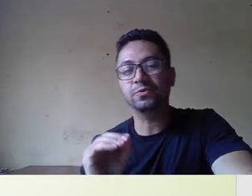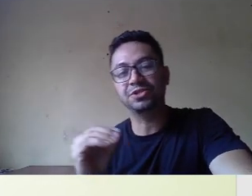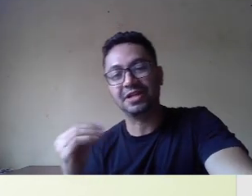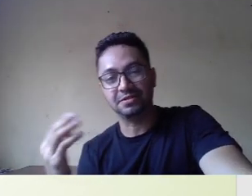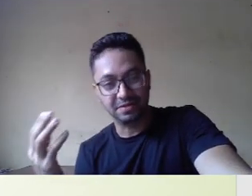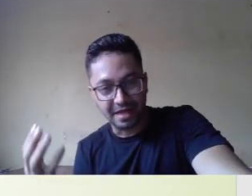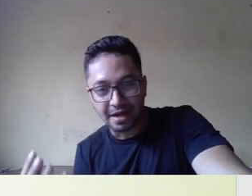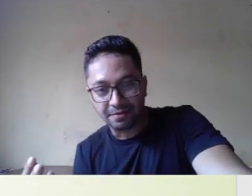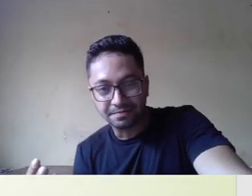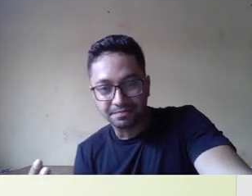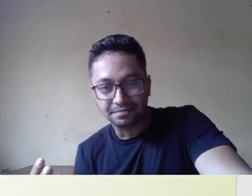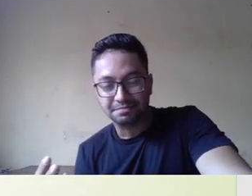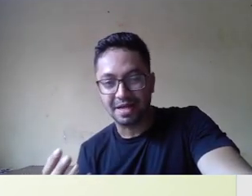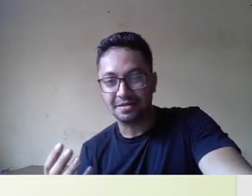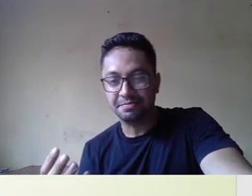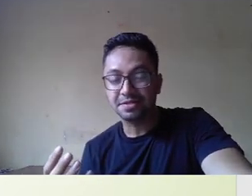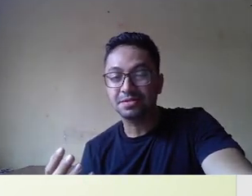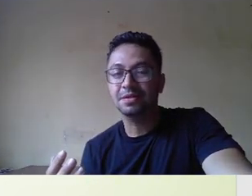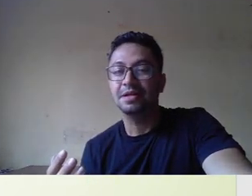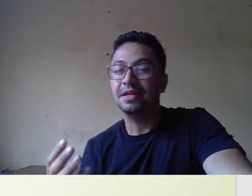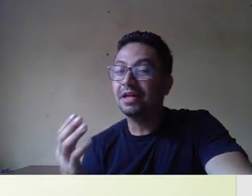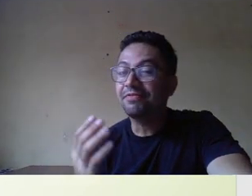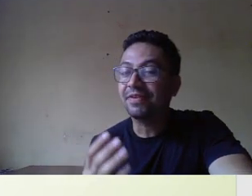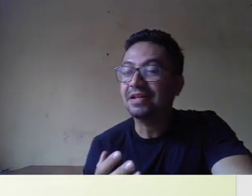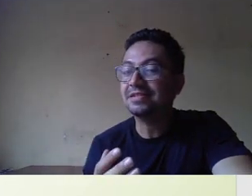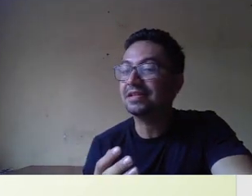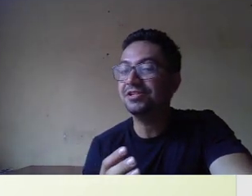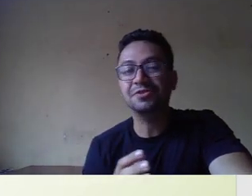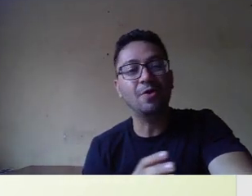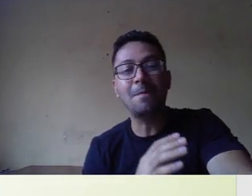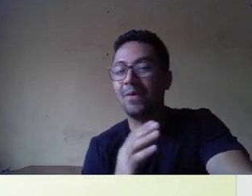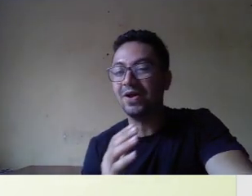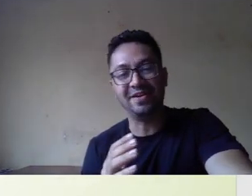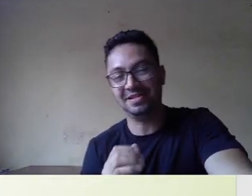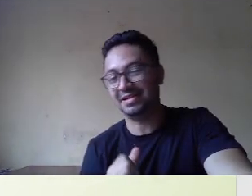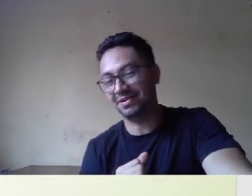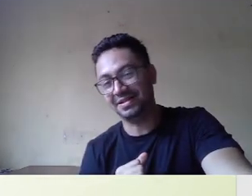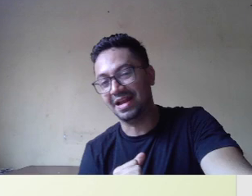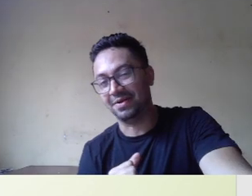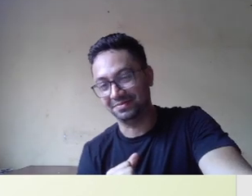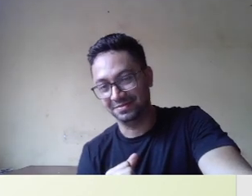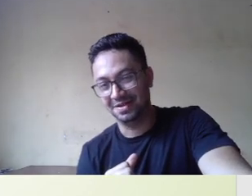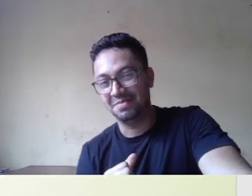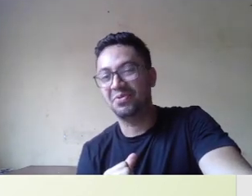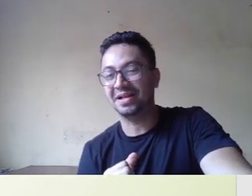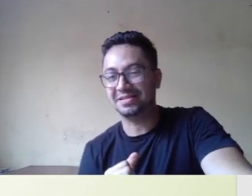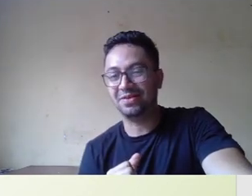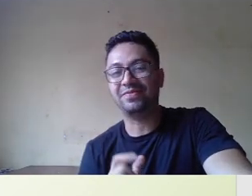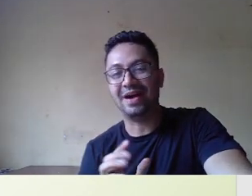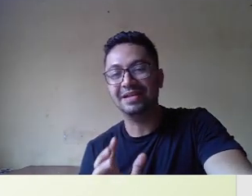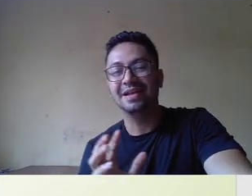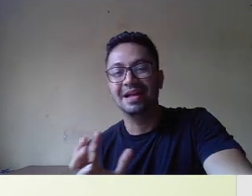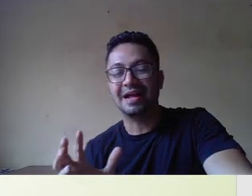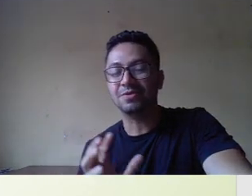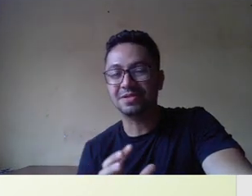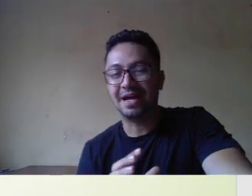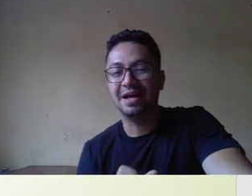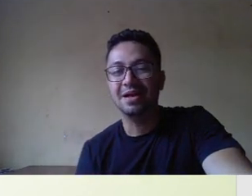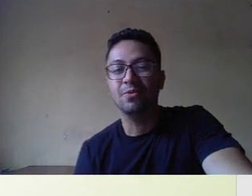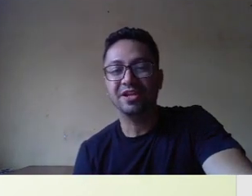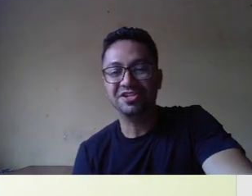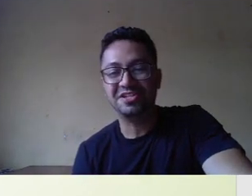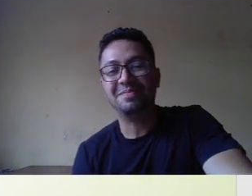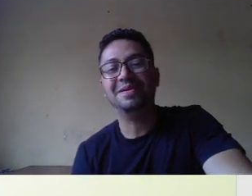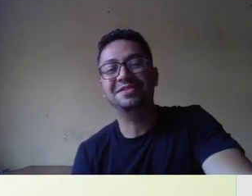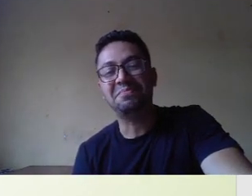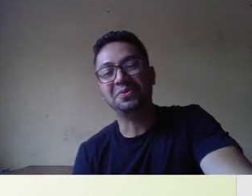pode fazer uso de tradução literal para Libras e tem frases que a gente não pode fazer tradução literal, porque senão vai